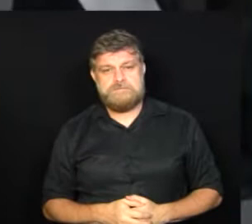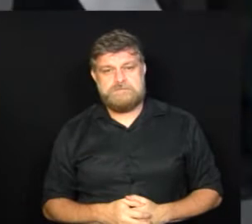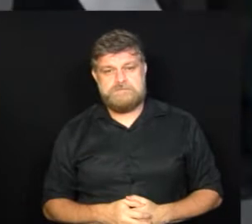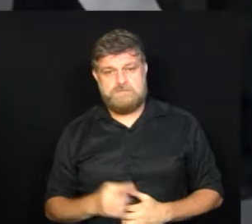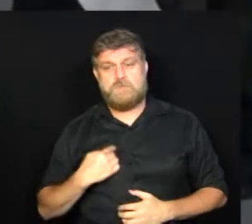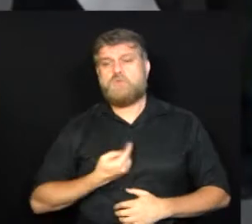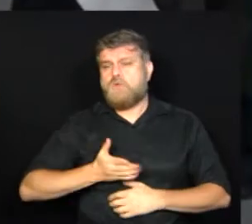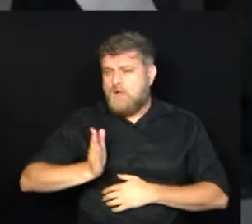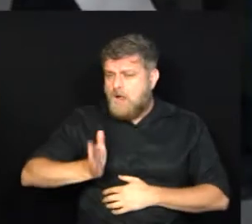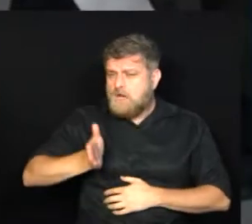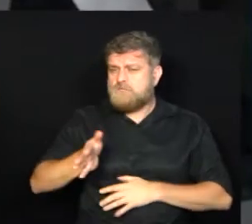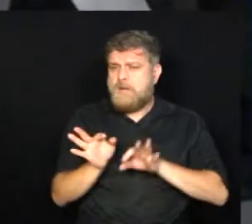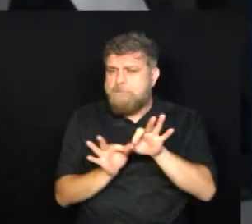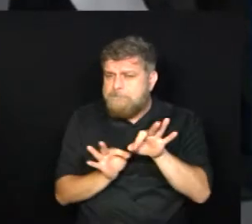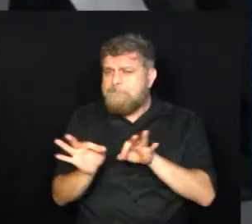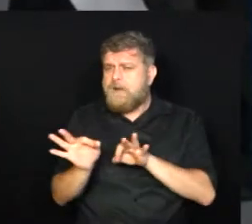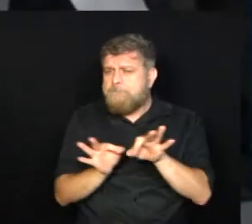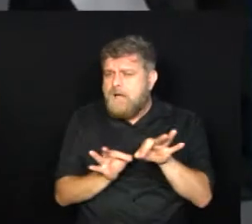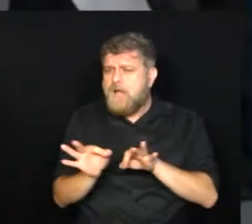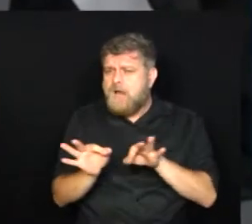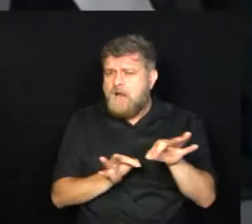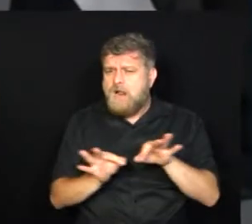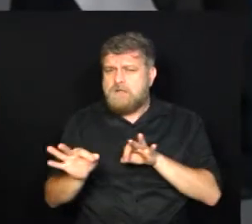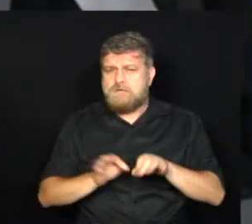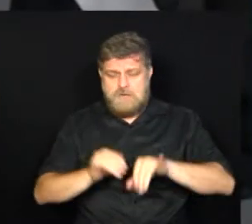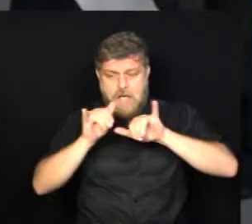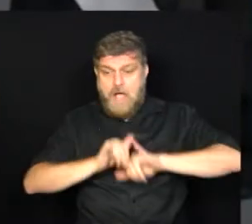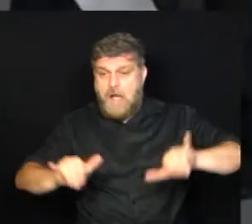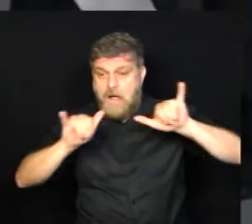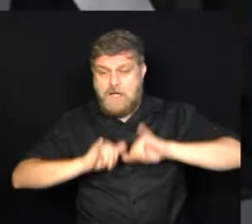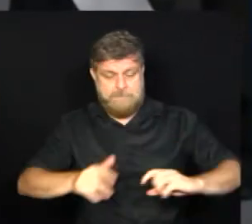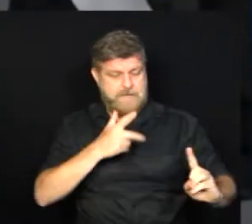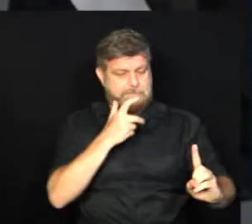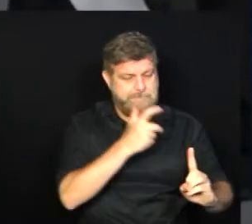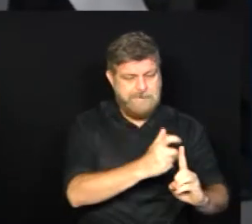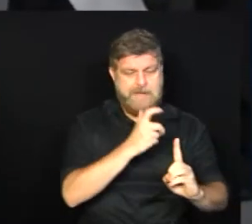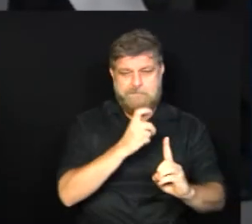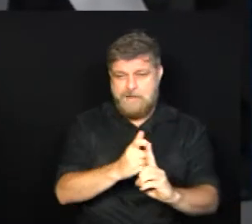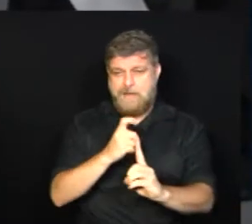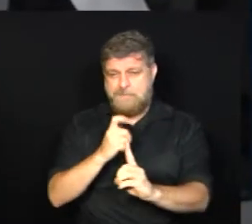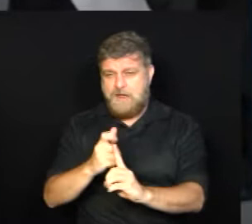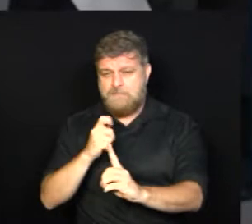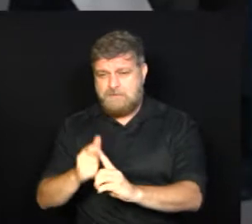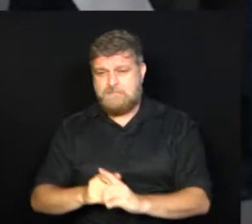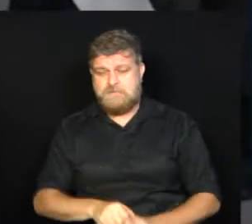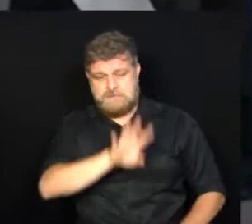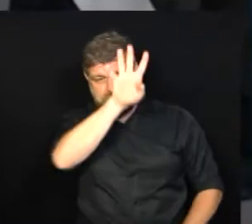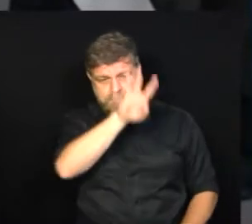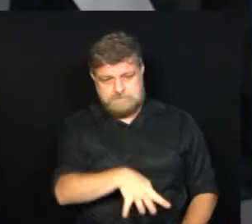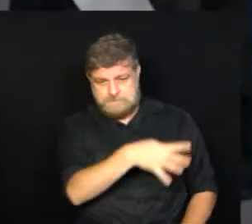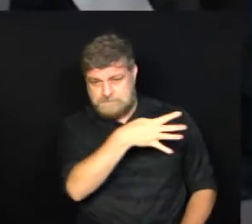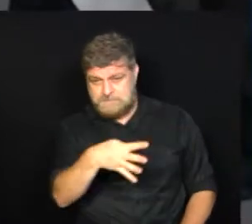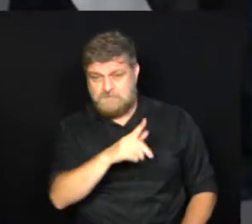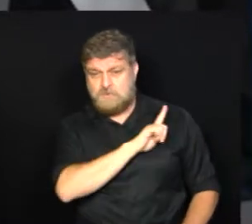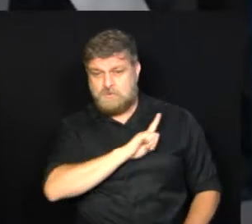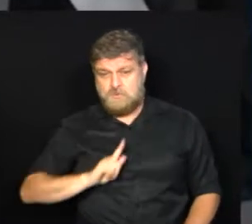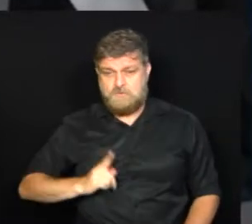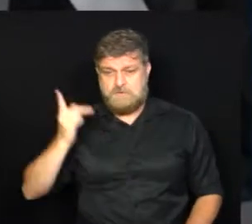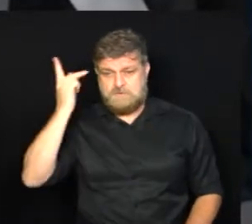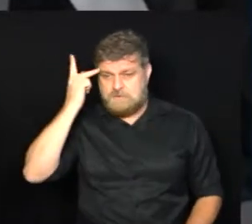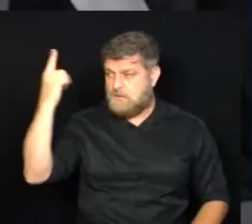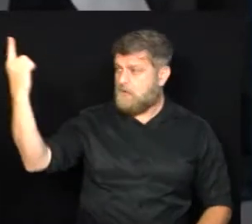Nós já estamos preparando a campanha de vacinação dentro do cronograma que o governo do